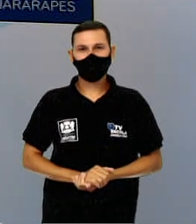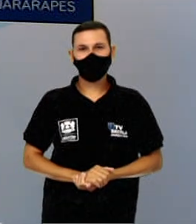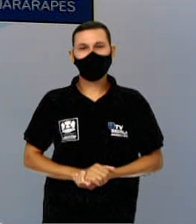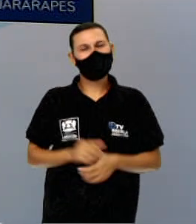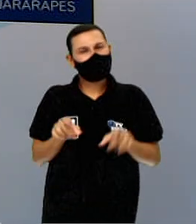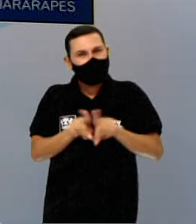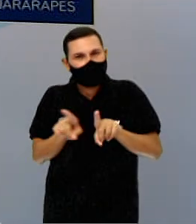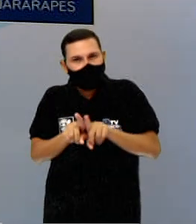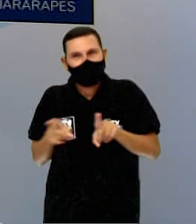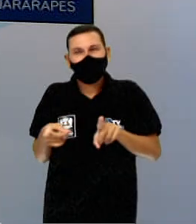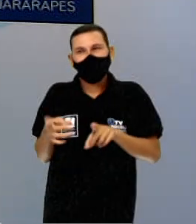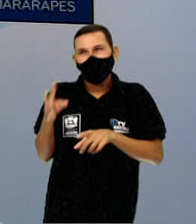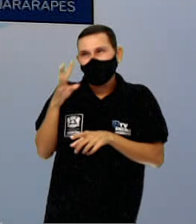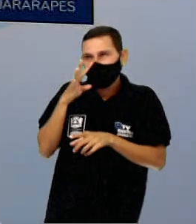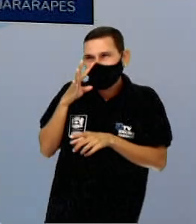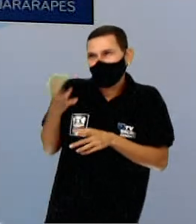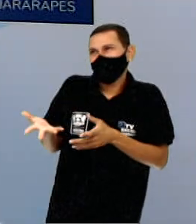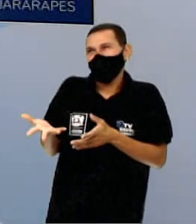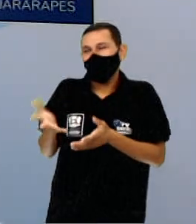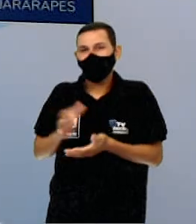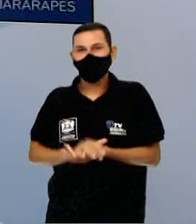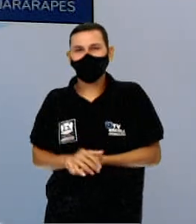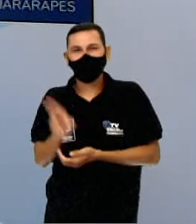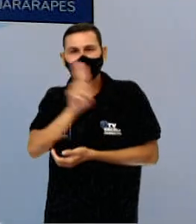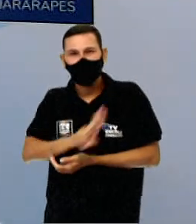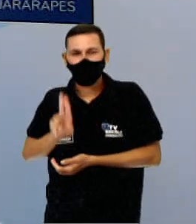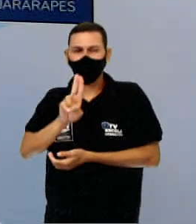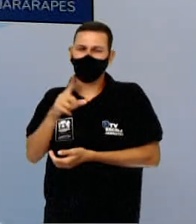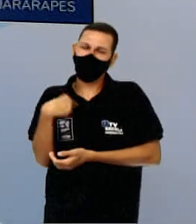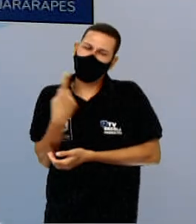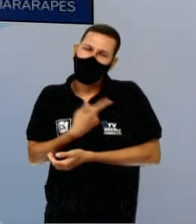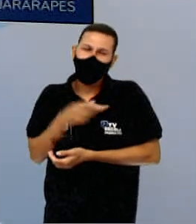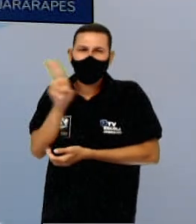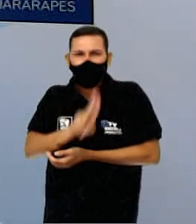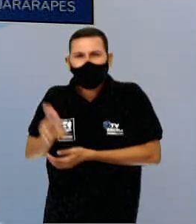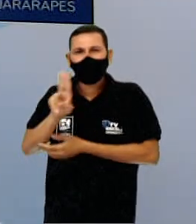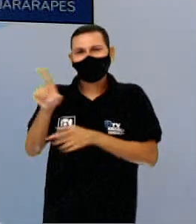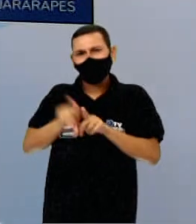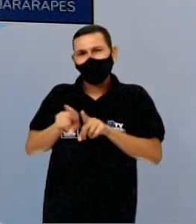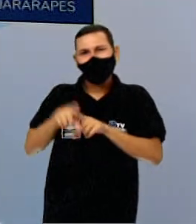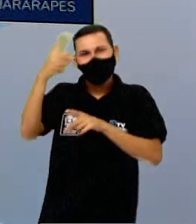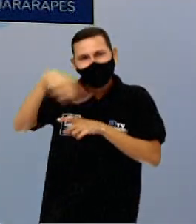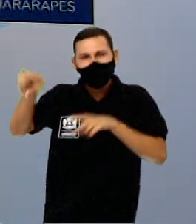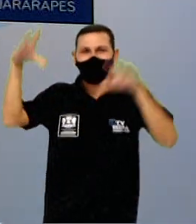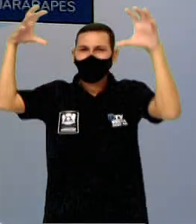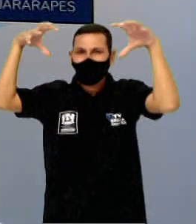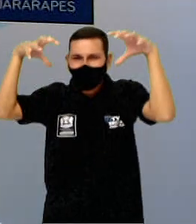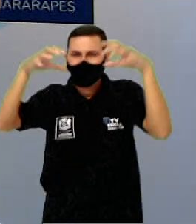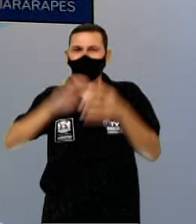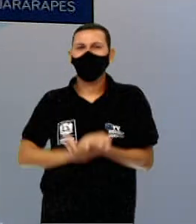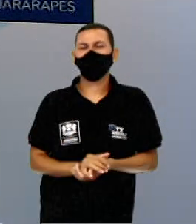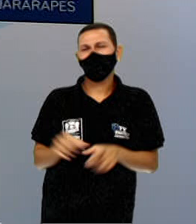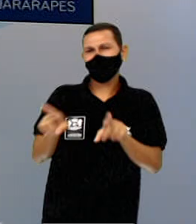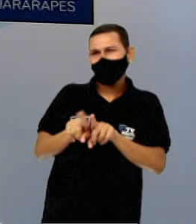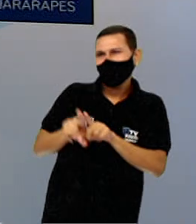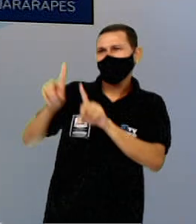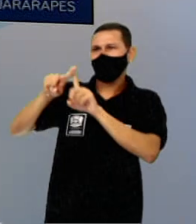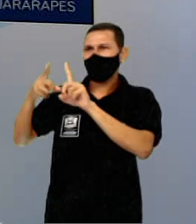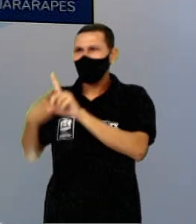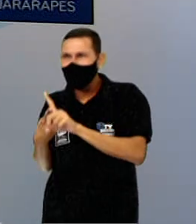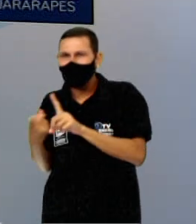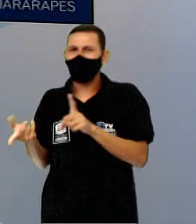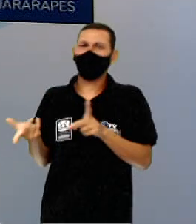previsões the sky is cloudy que a gente acabou de ver it's going to rain Ana is pregnant and está grávida